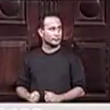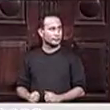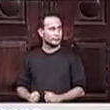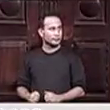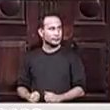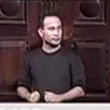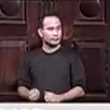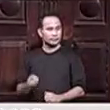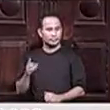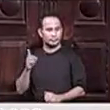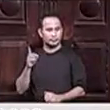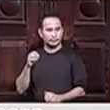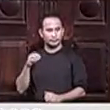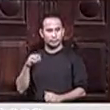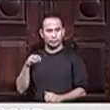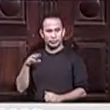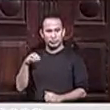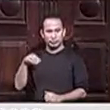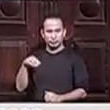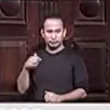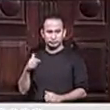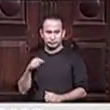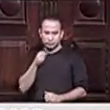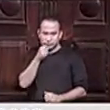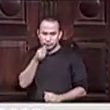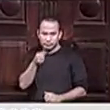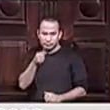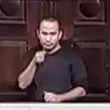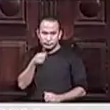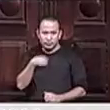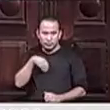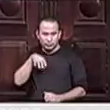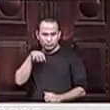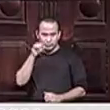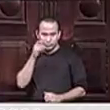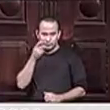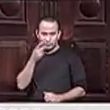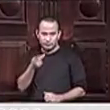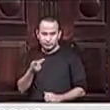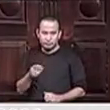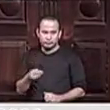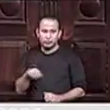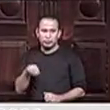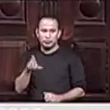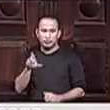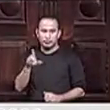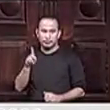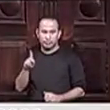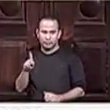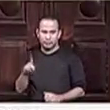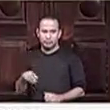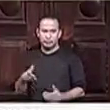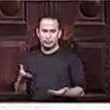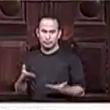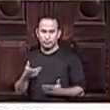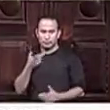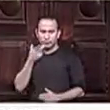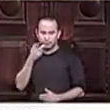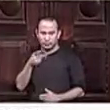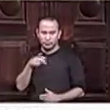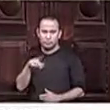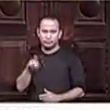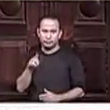Deputado Paulo Ramos também está sem som. Eu ouvi o pronunciamento do deputado Luiz Paulo e agora ouço